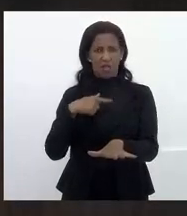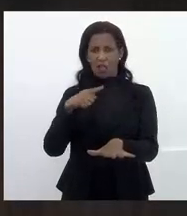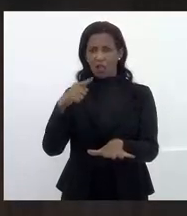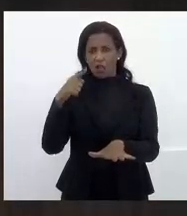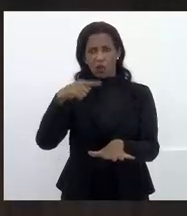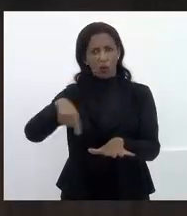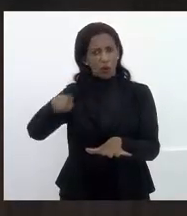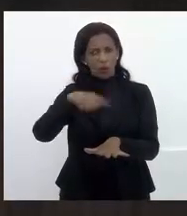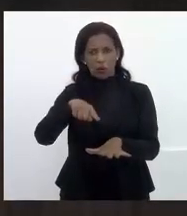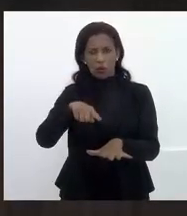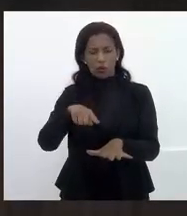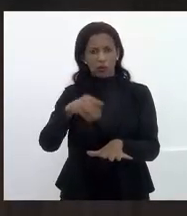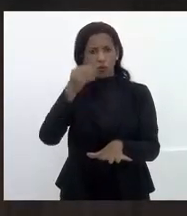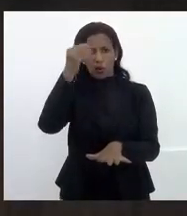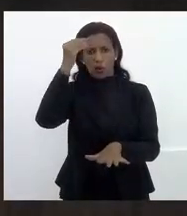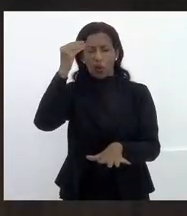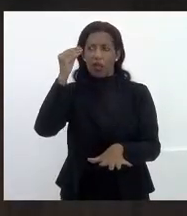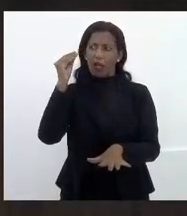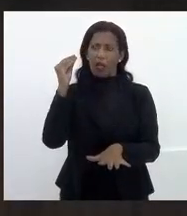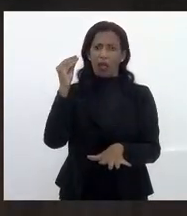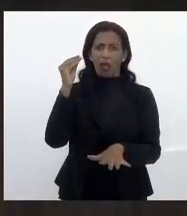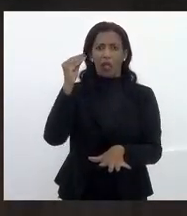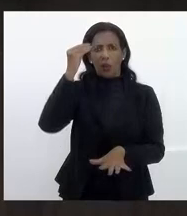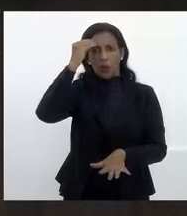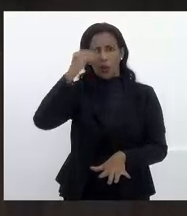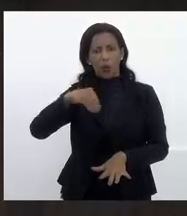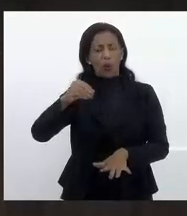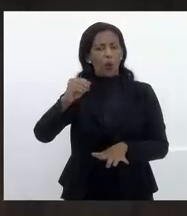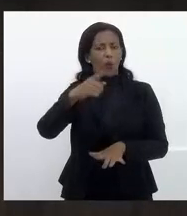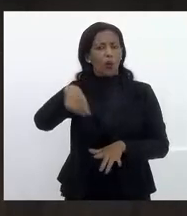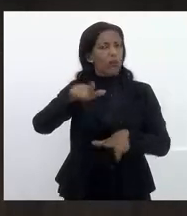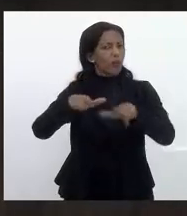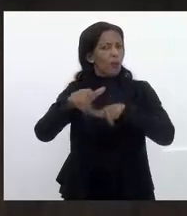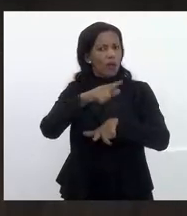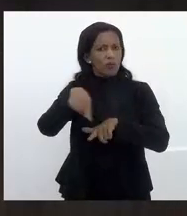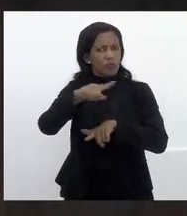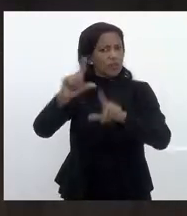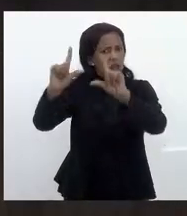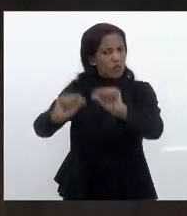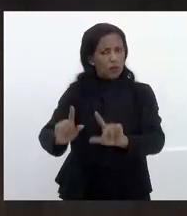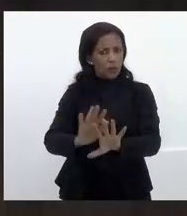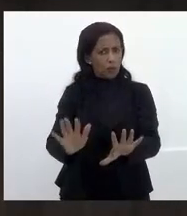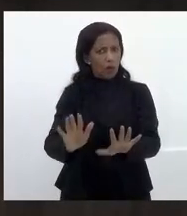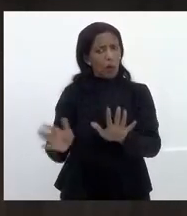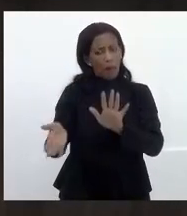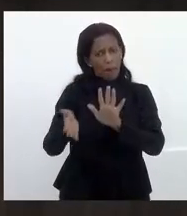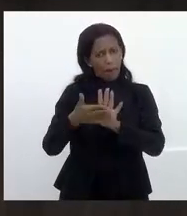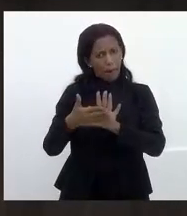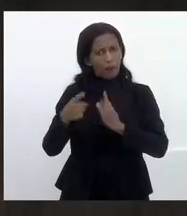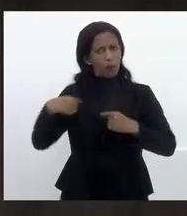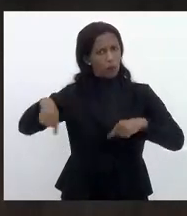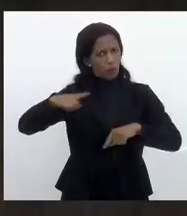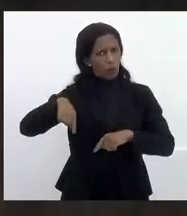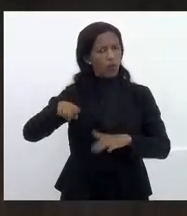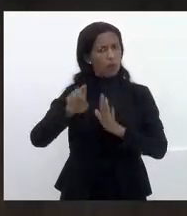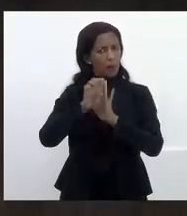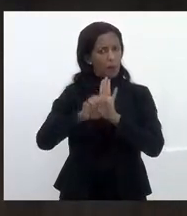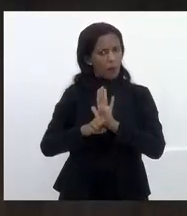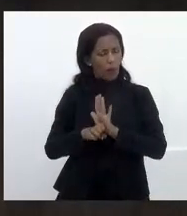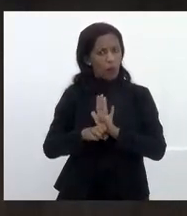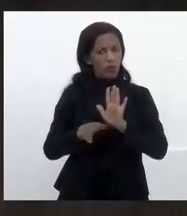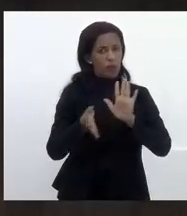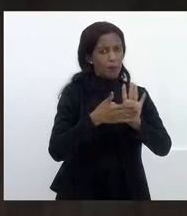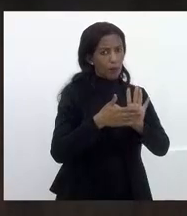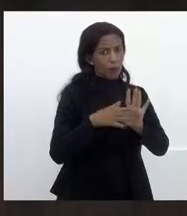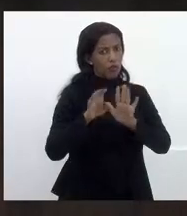o esforço do trabalho que vocês tão fazendo mas nós também temos na dinâmica de trabalho própria específica né mas de - as